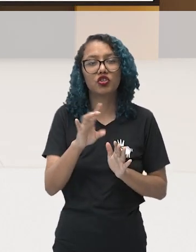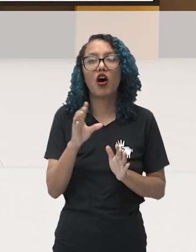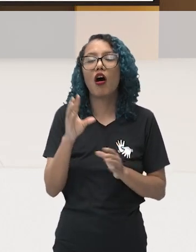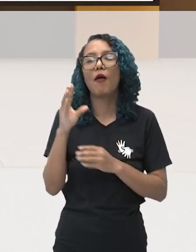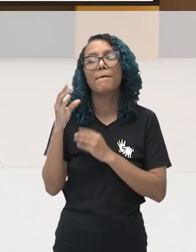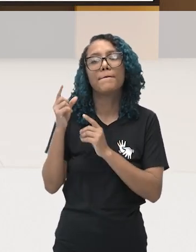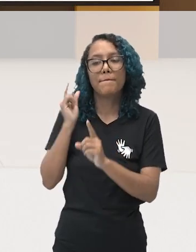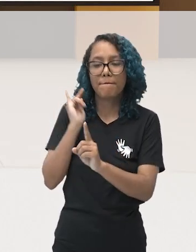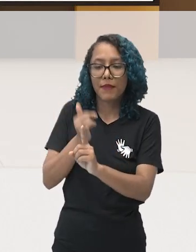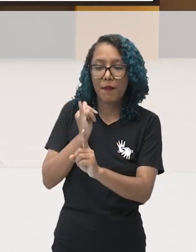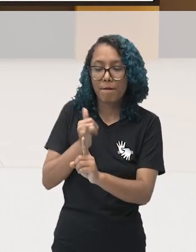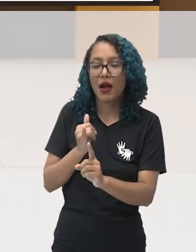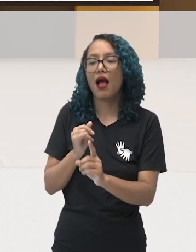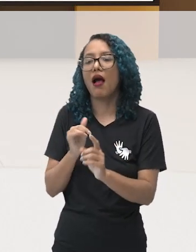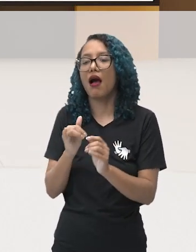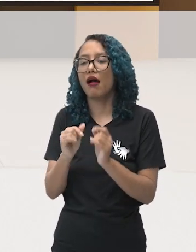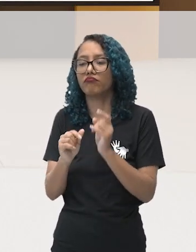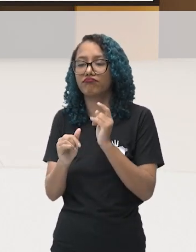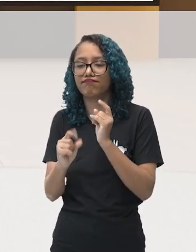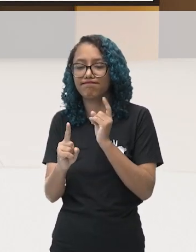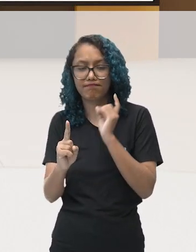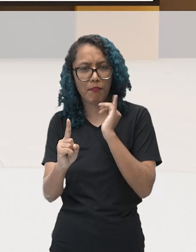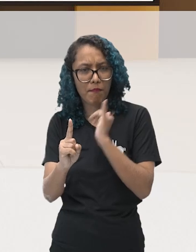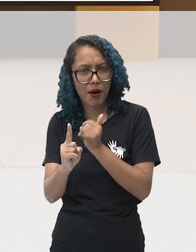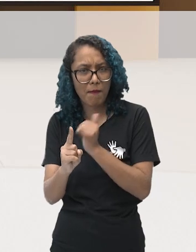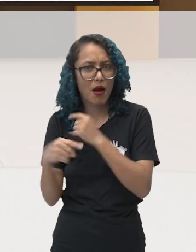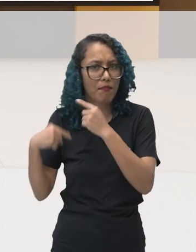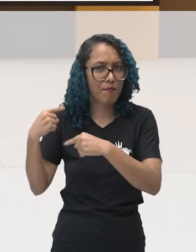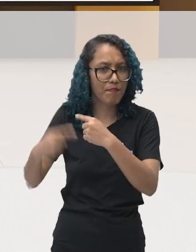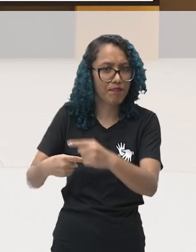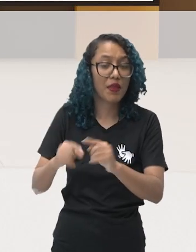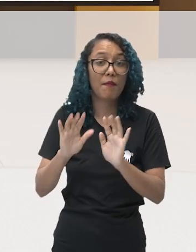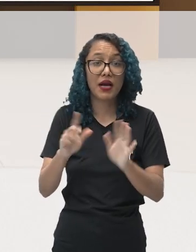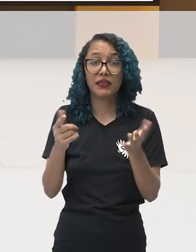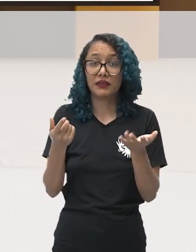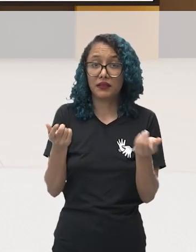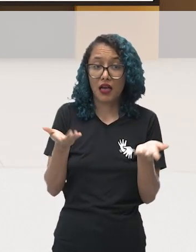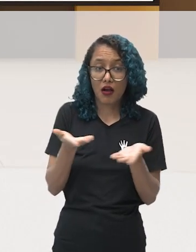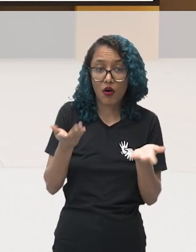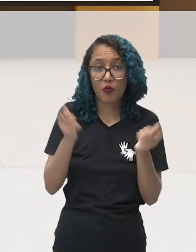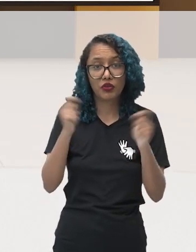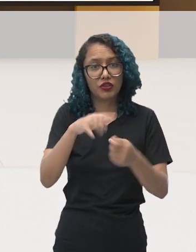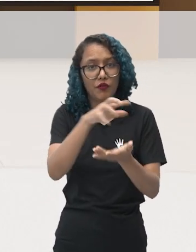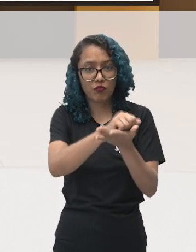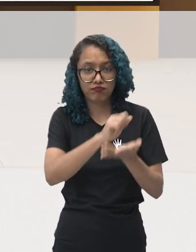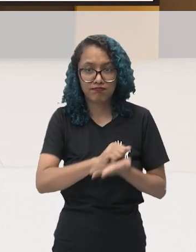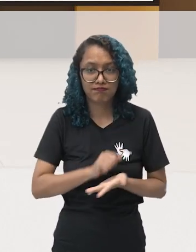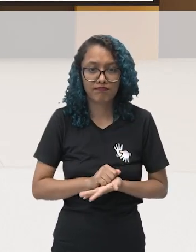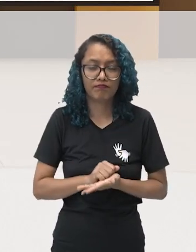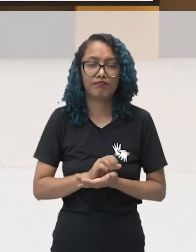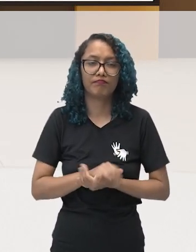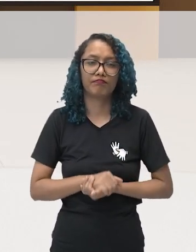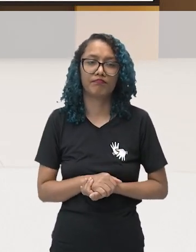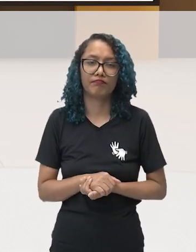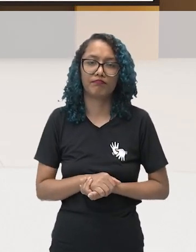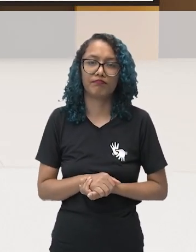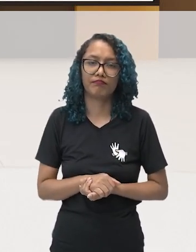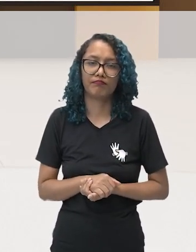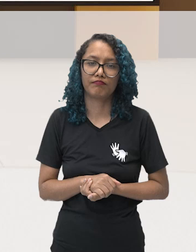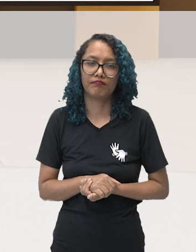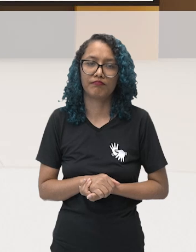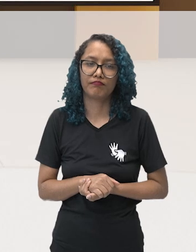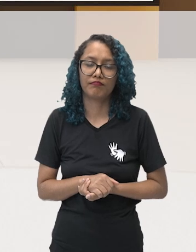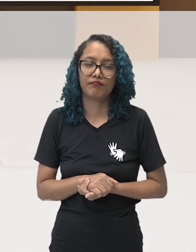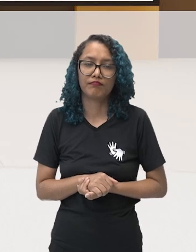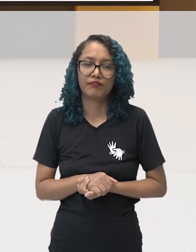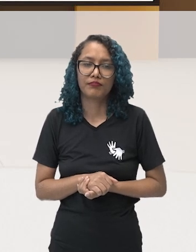ver aí alguns exemplos, professor Jefferson. Olha, vocês estão vendo agora aí, a gente estava vendo agora aqui na tela, né, agora há pouco, essa